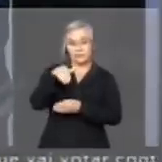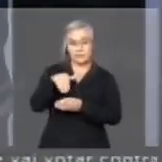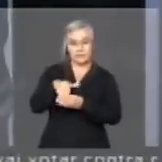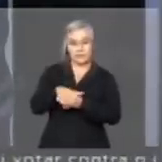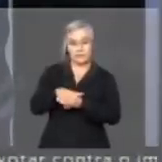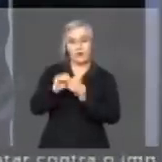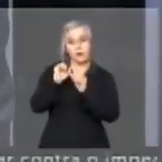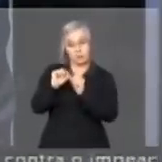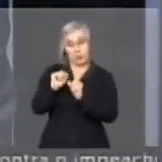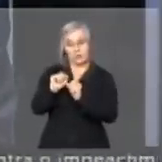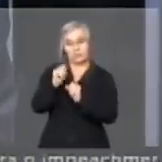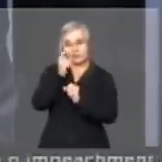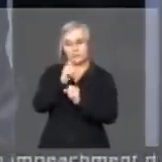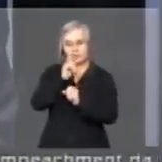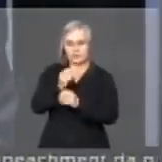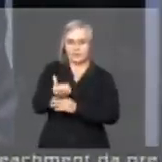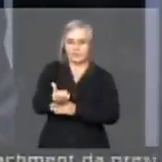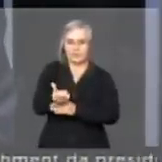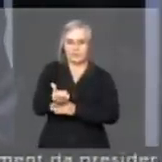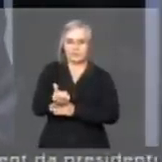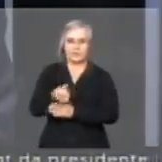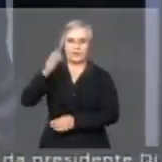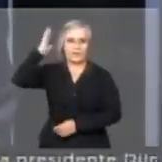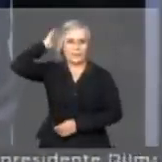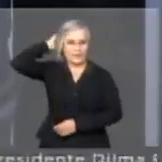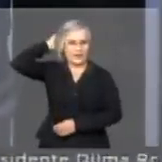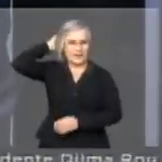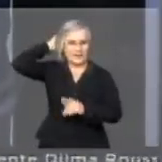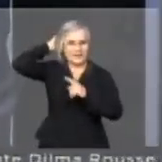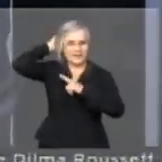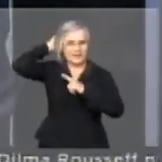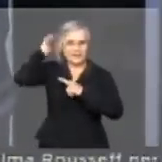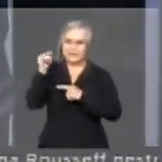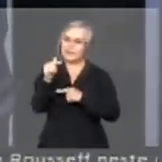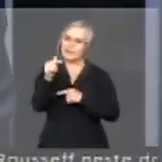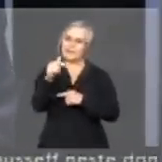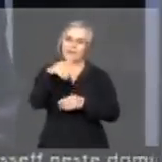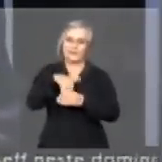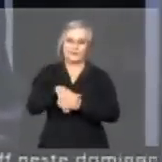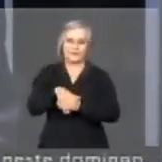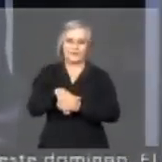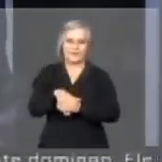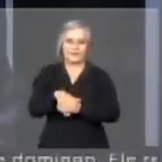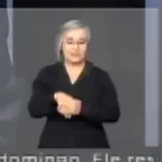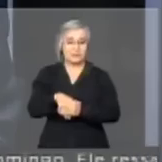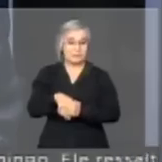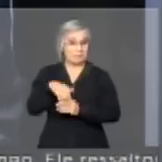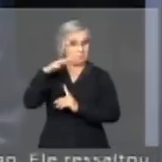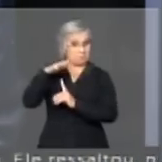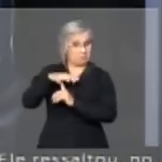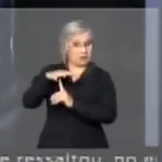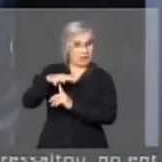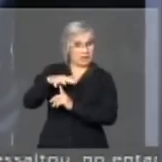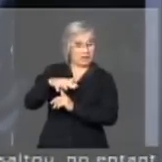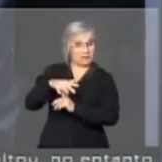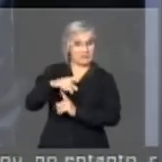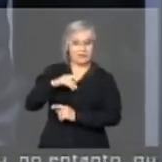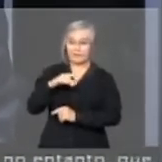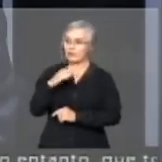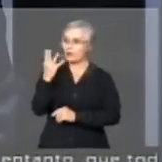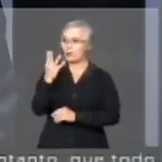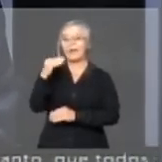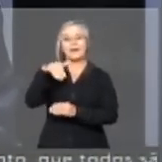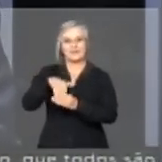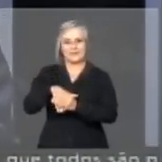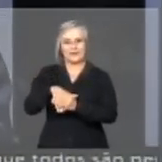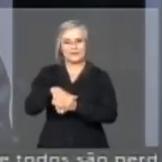podendo chegar a 6. Pará, nós temos 7 votos. Paraná, nós temos